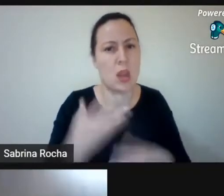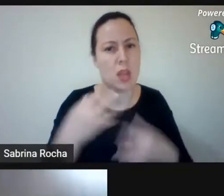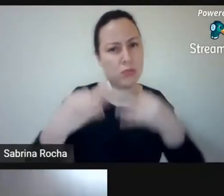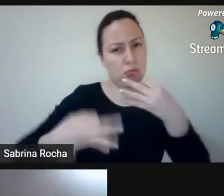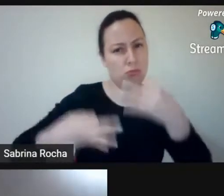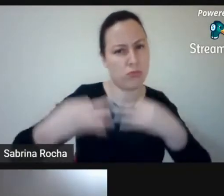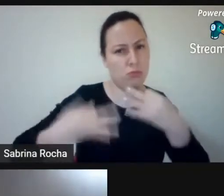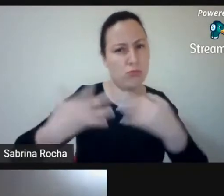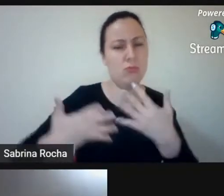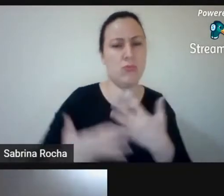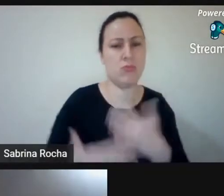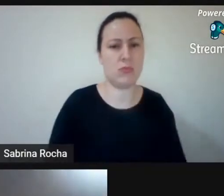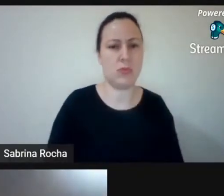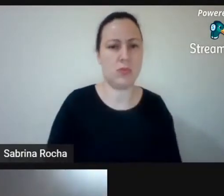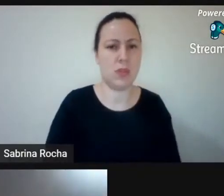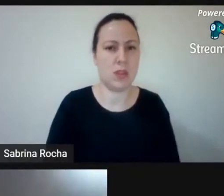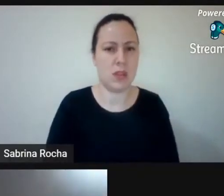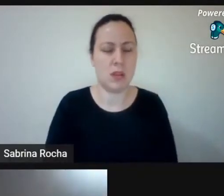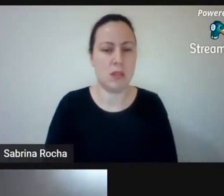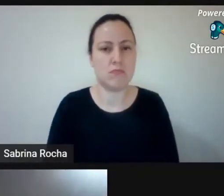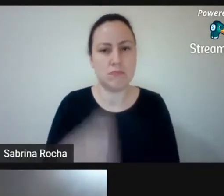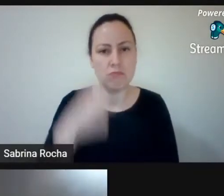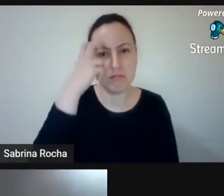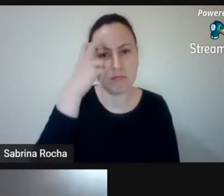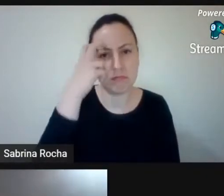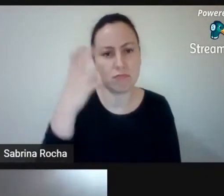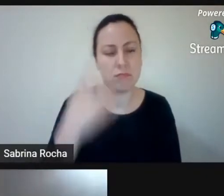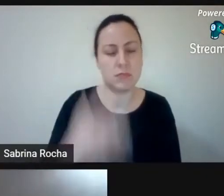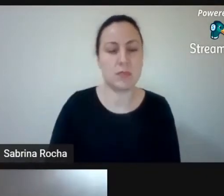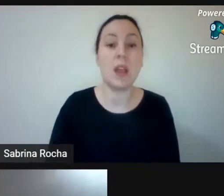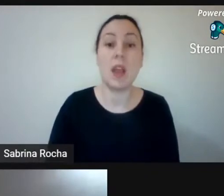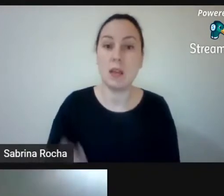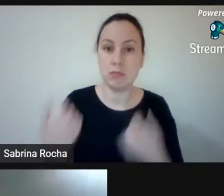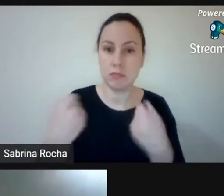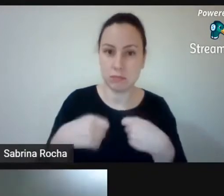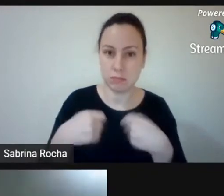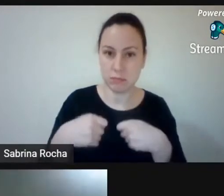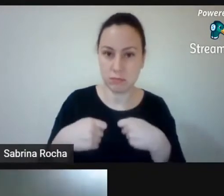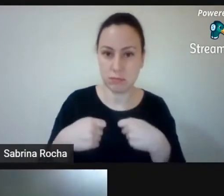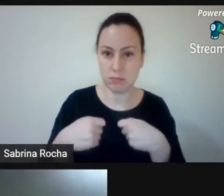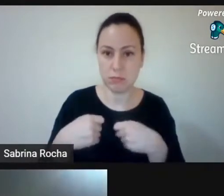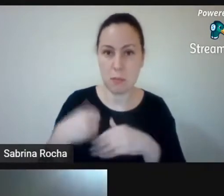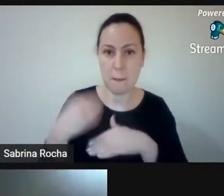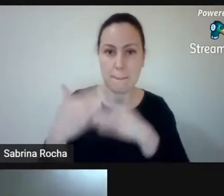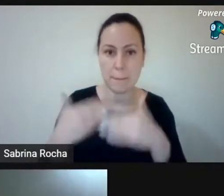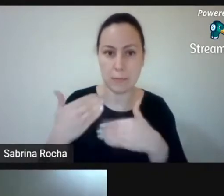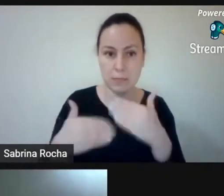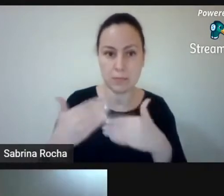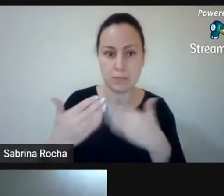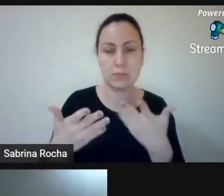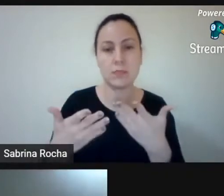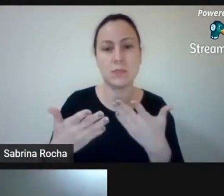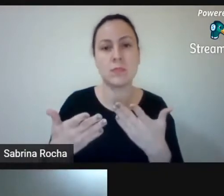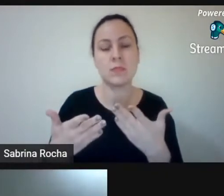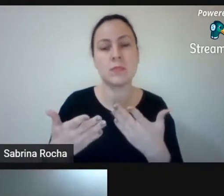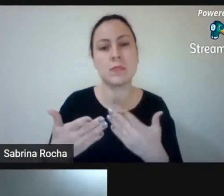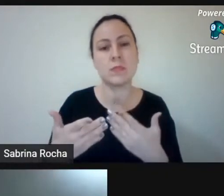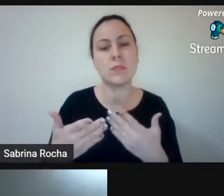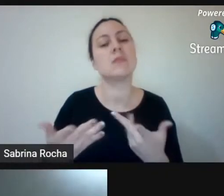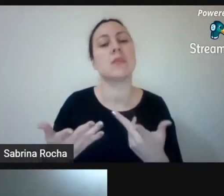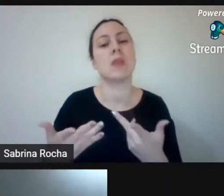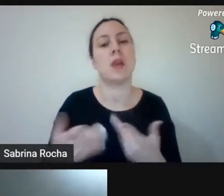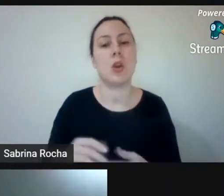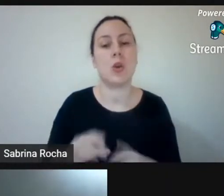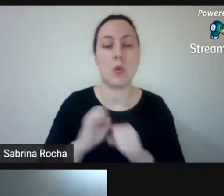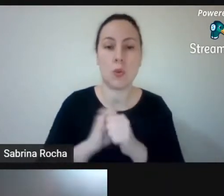Né? E a gente precisa, e está vivendo processos semelhantes, no enfrentamento da Covid. Foi